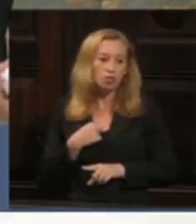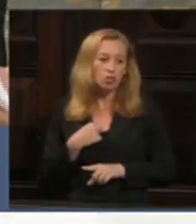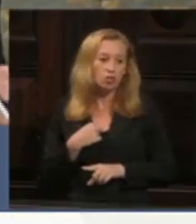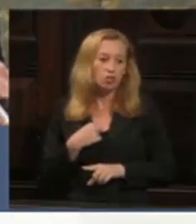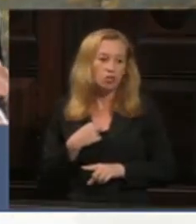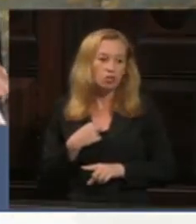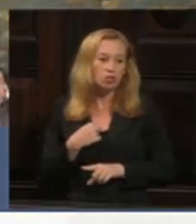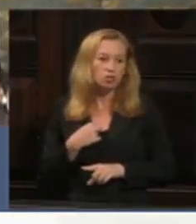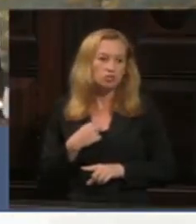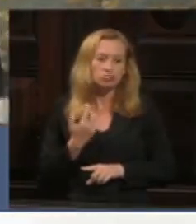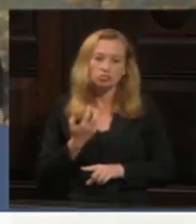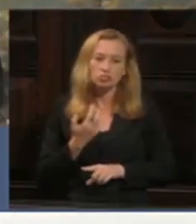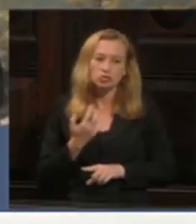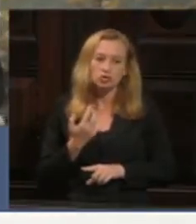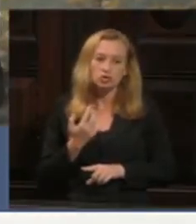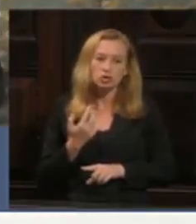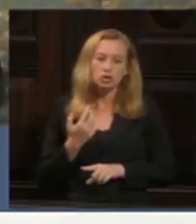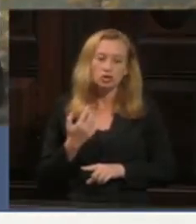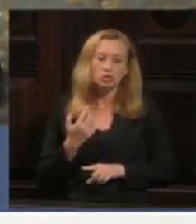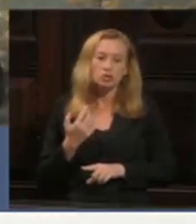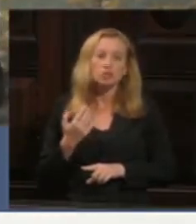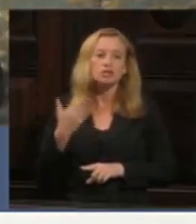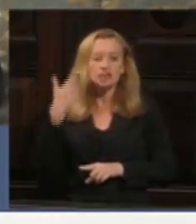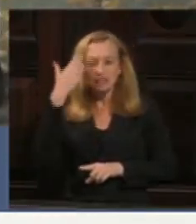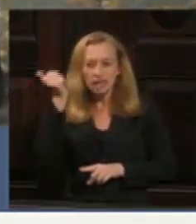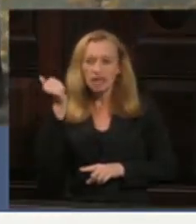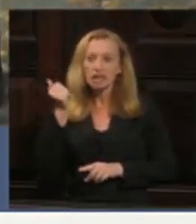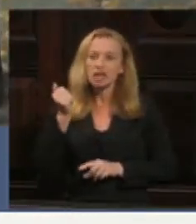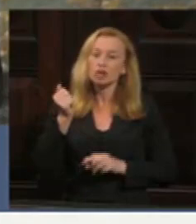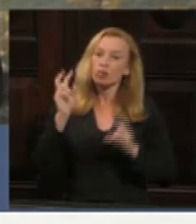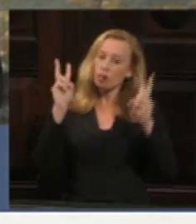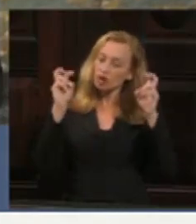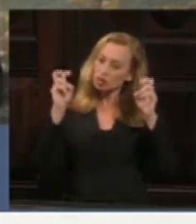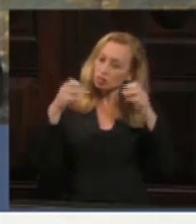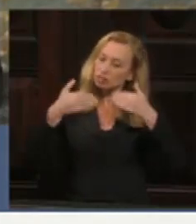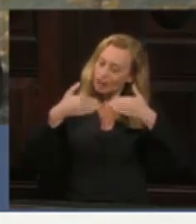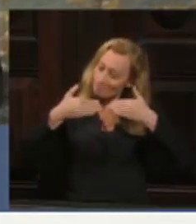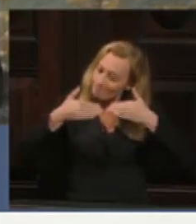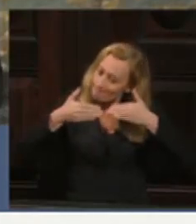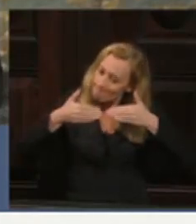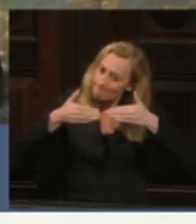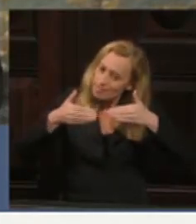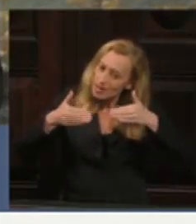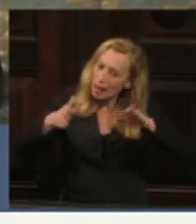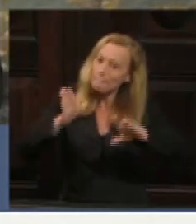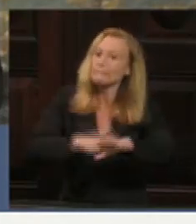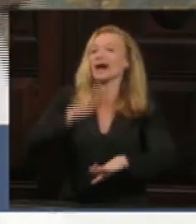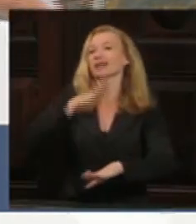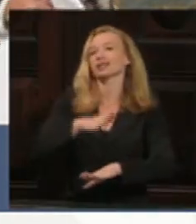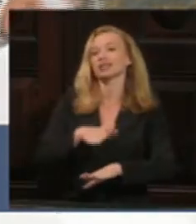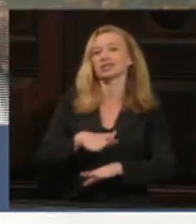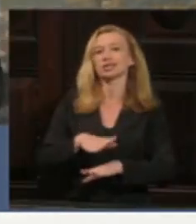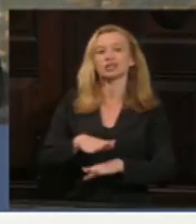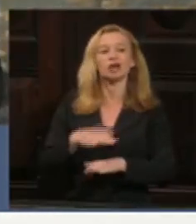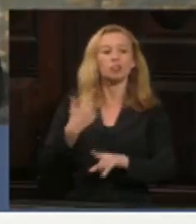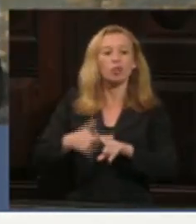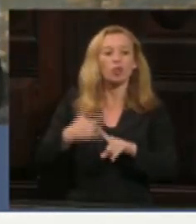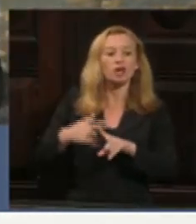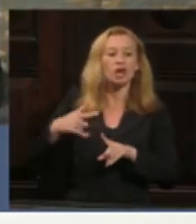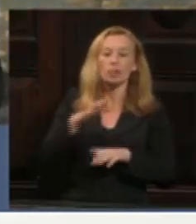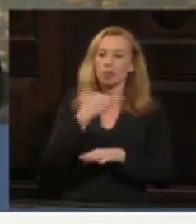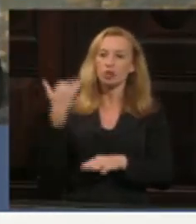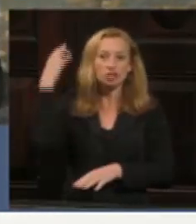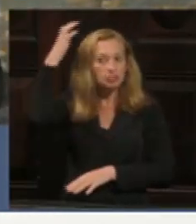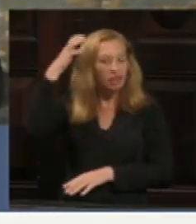se encerrou. O caso agora é que vai começar, até porque toda a estrutura que foi montada para o assassinato da Marielle e do